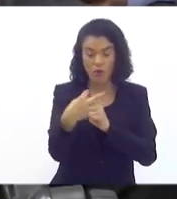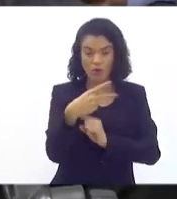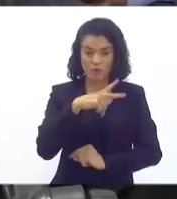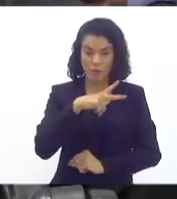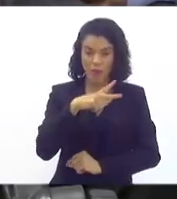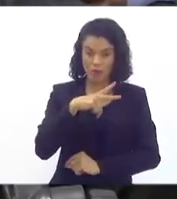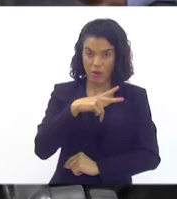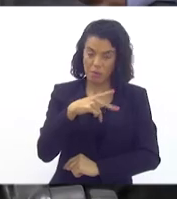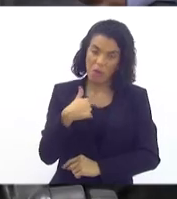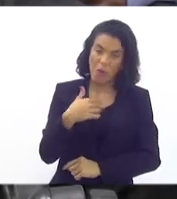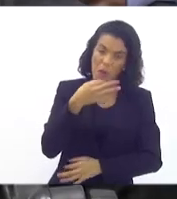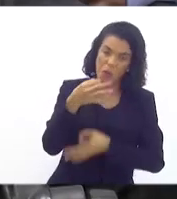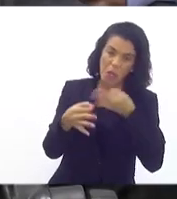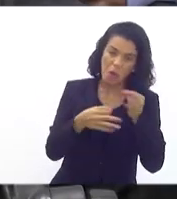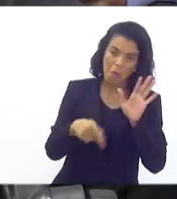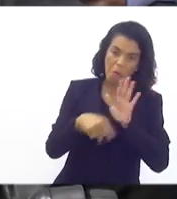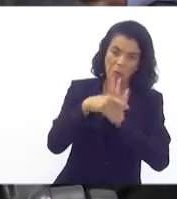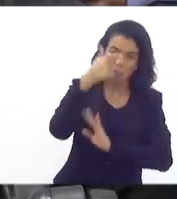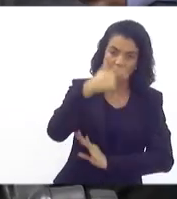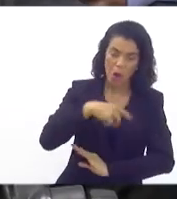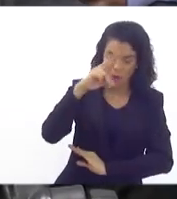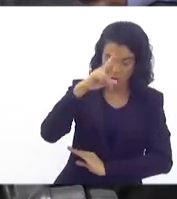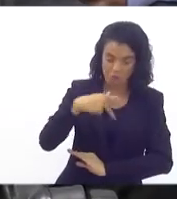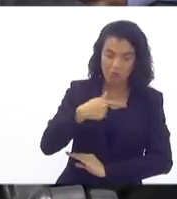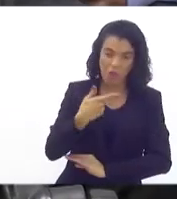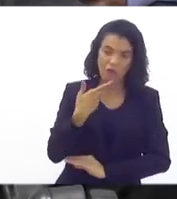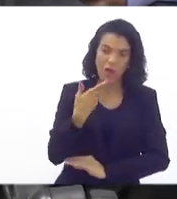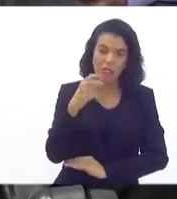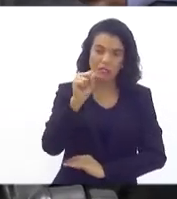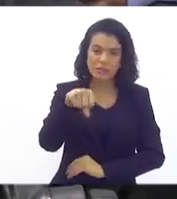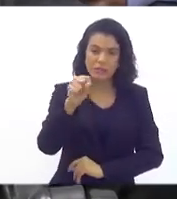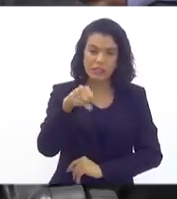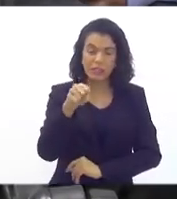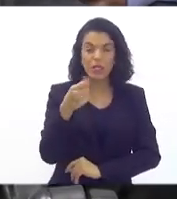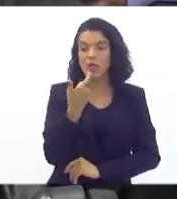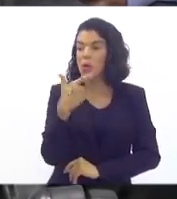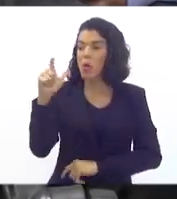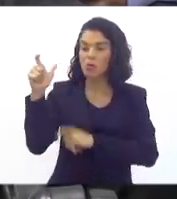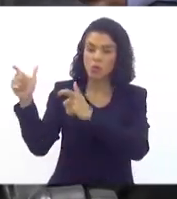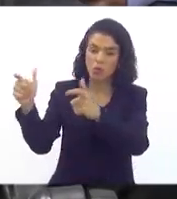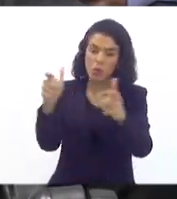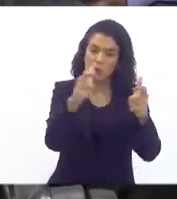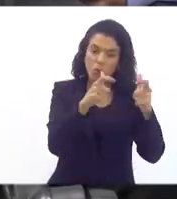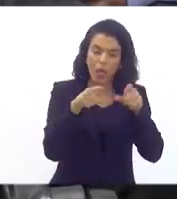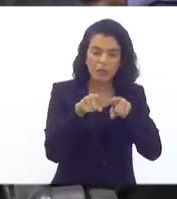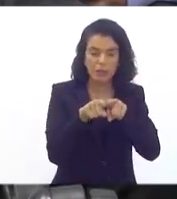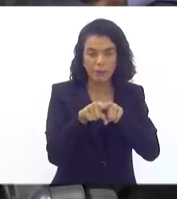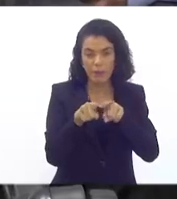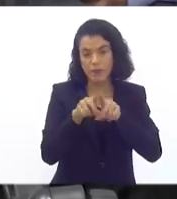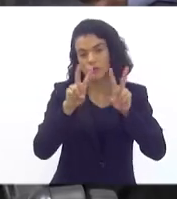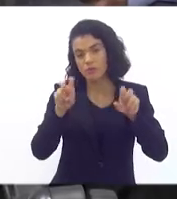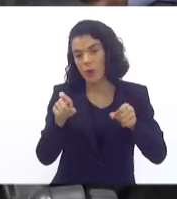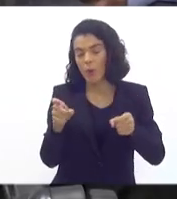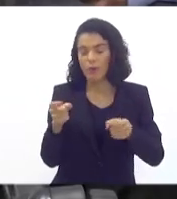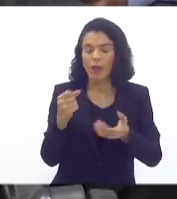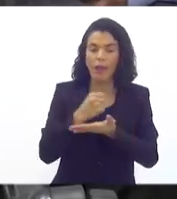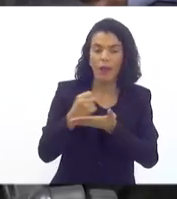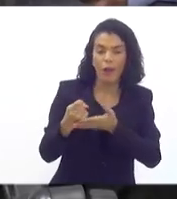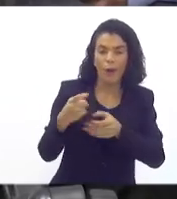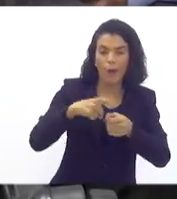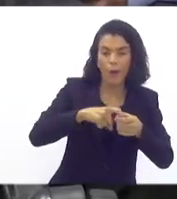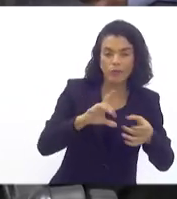e também parlamentar é tem uma e falei isso em outros eventos também sobre as concessões